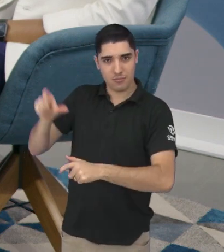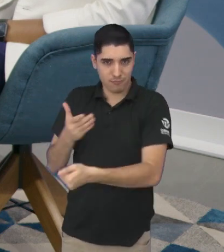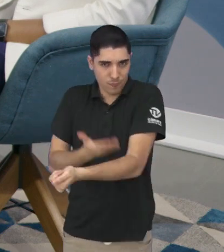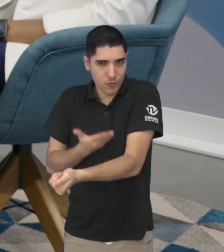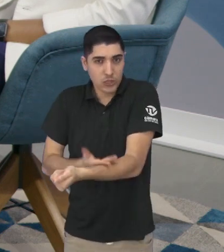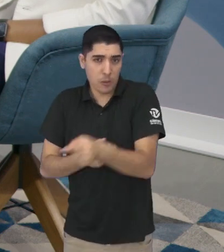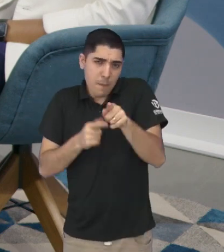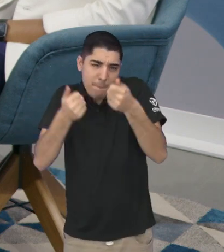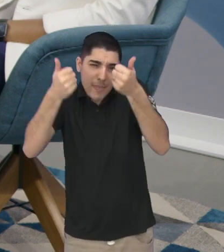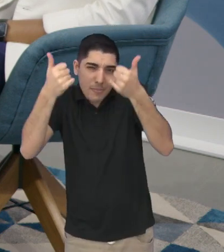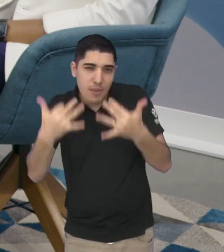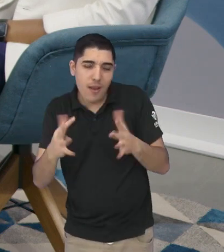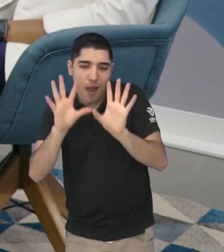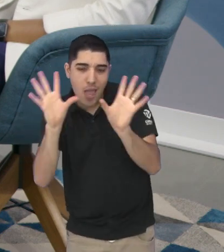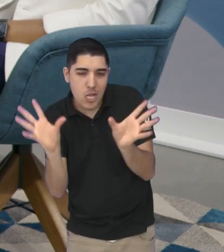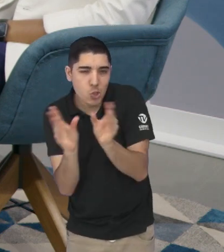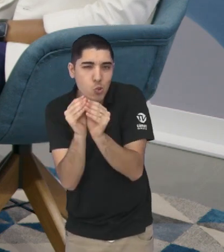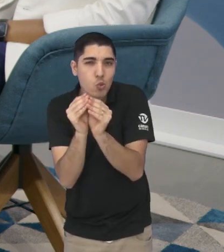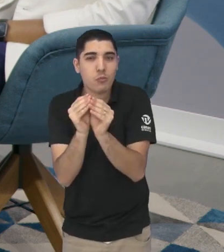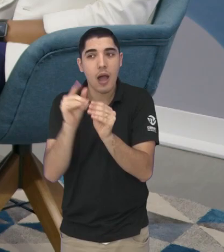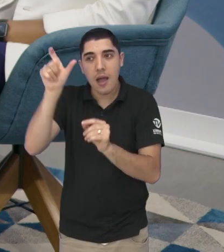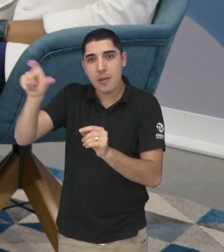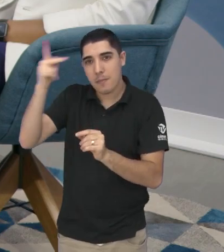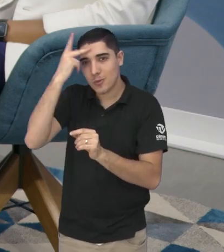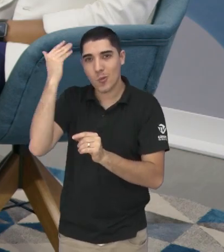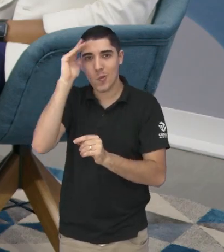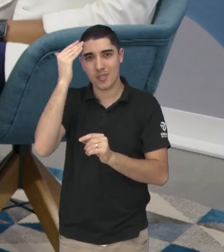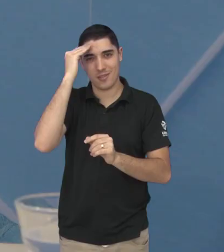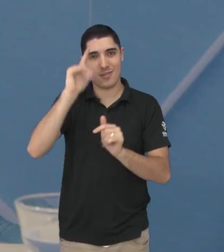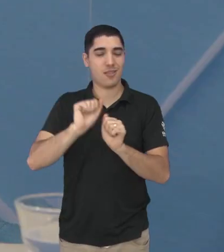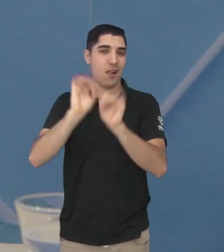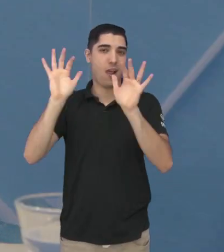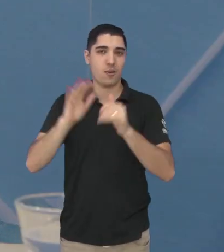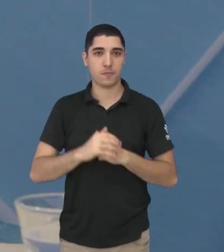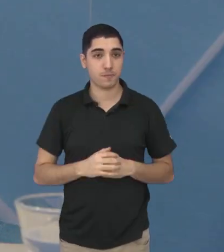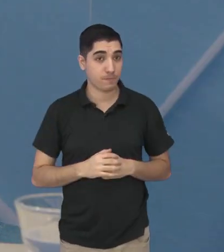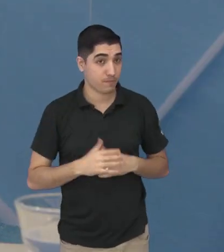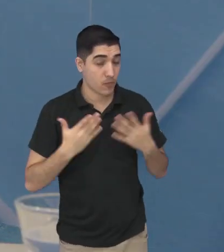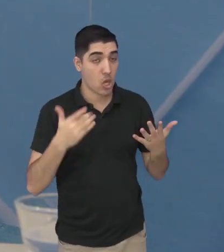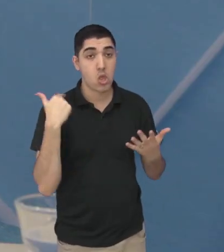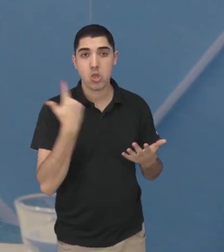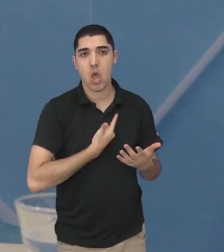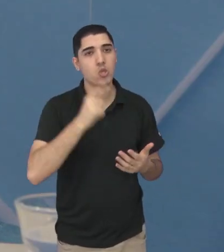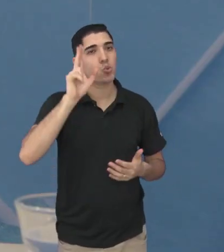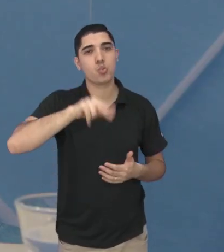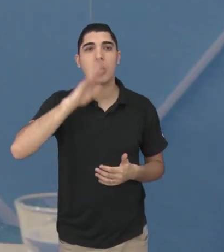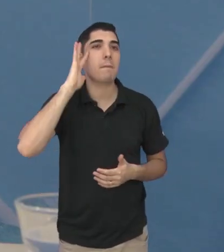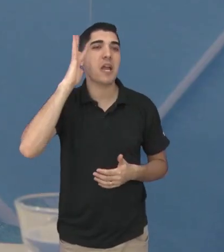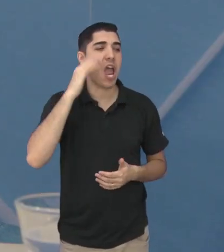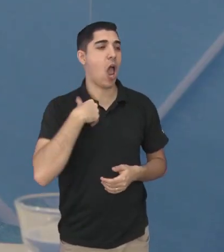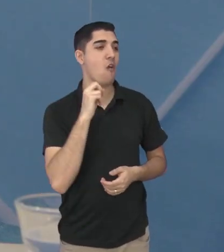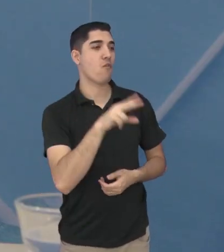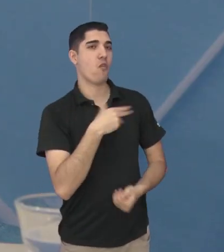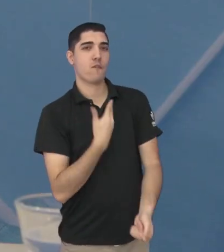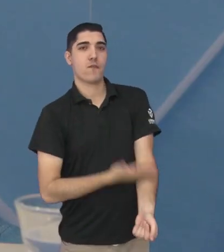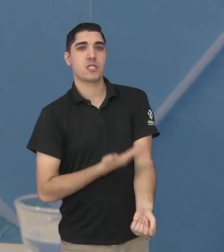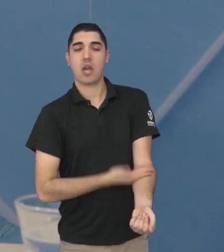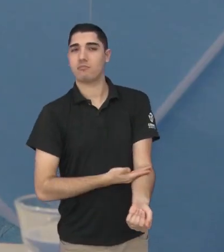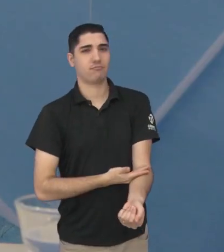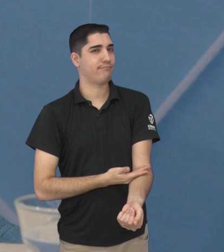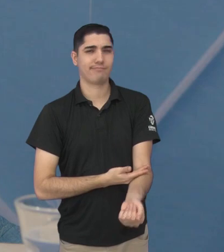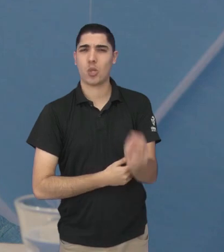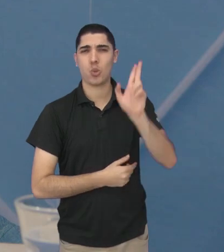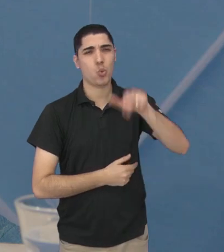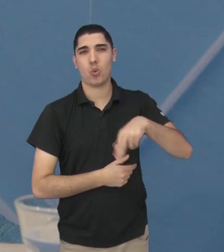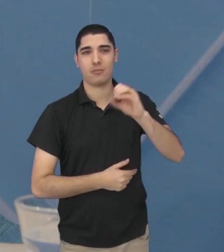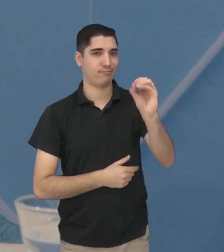didática para o pessoal de casa, para a gente tentar entender um pouquinho. Na verdade, a gente nunca imagina que vai ficar dependente da substância, né?